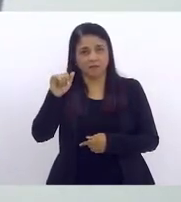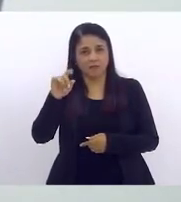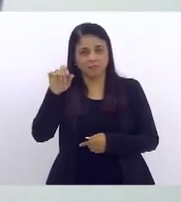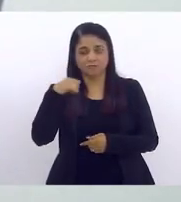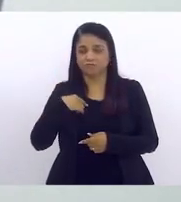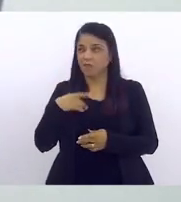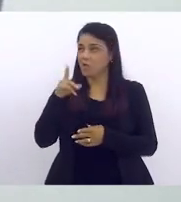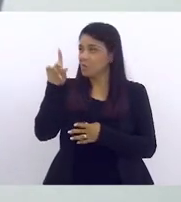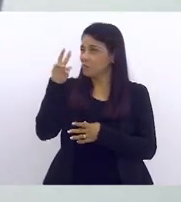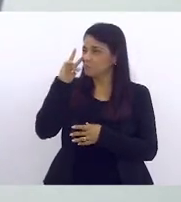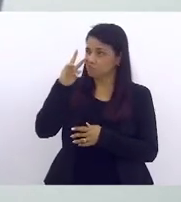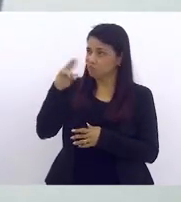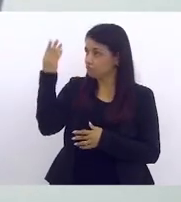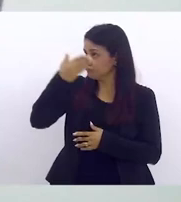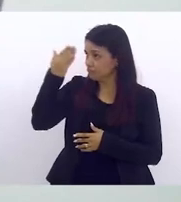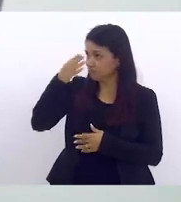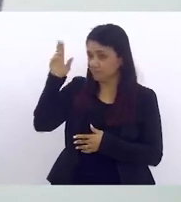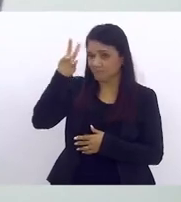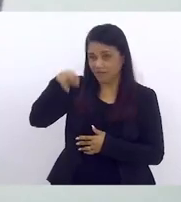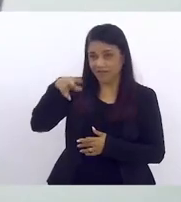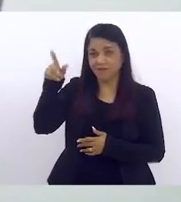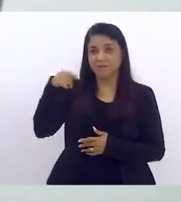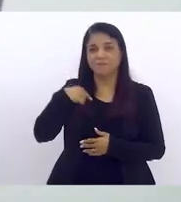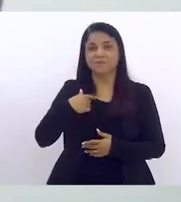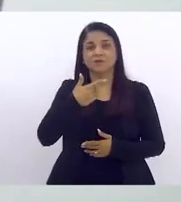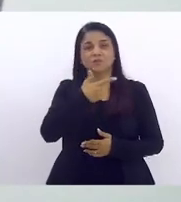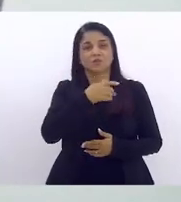estou conseguindo ler daqui.